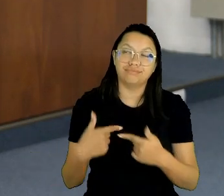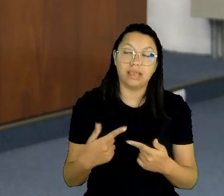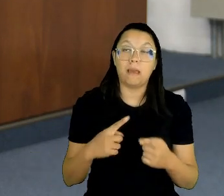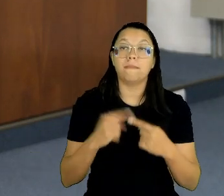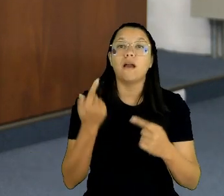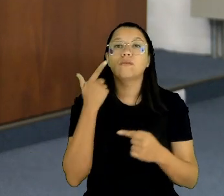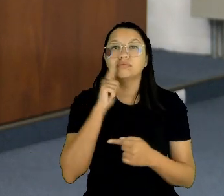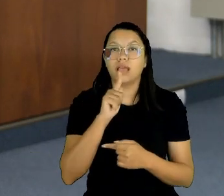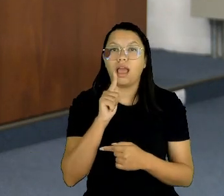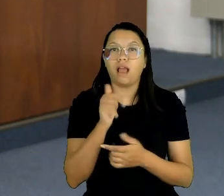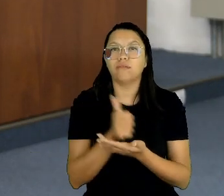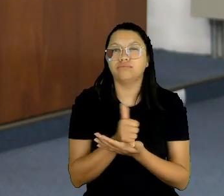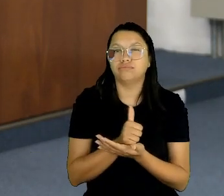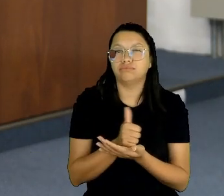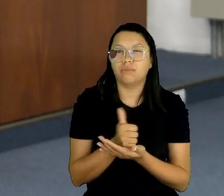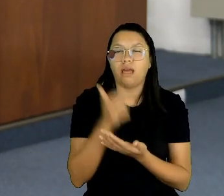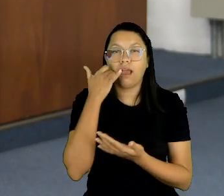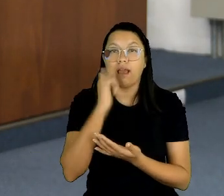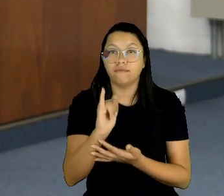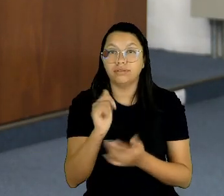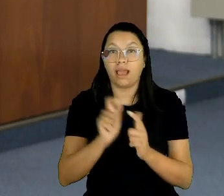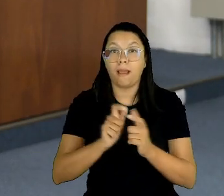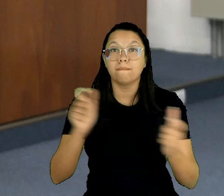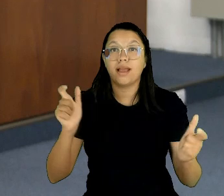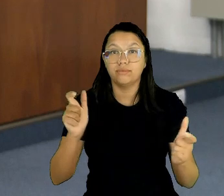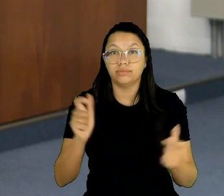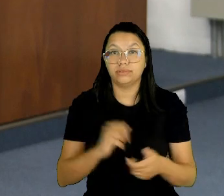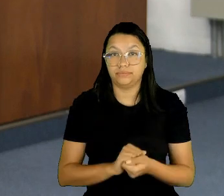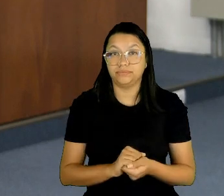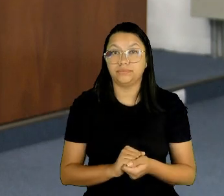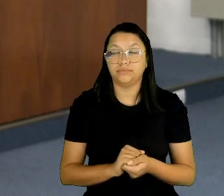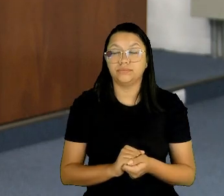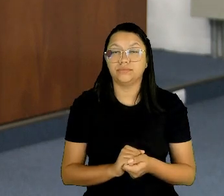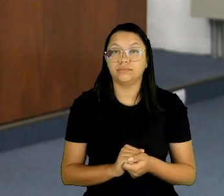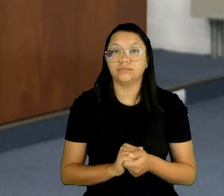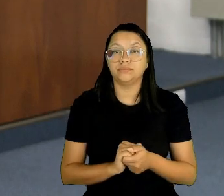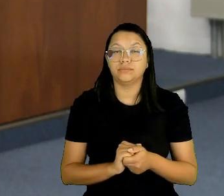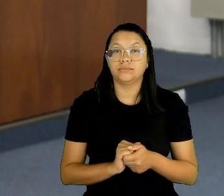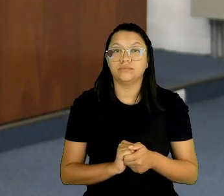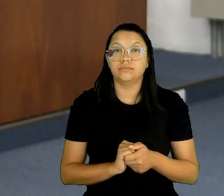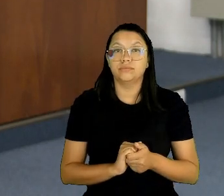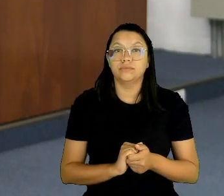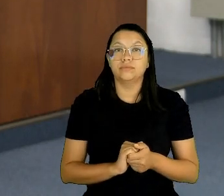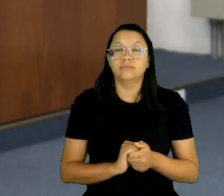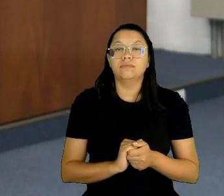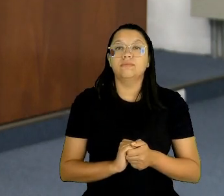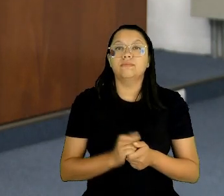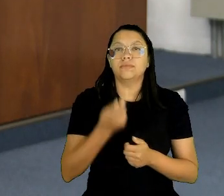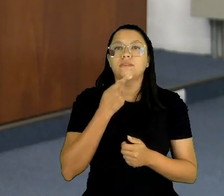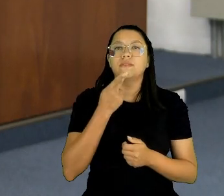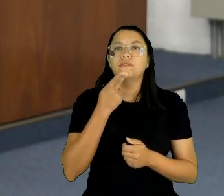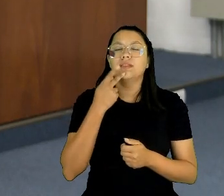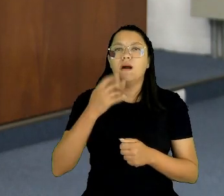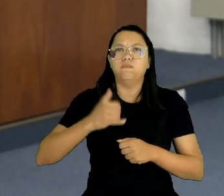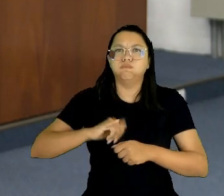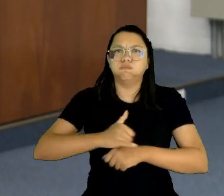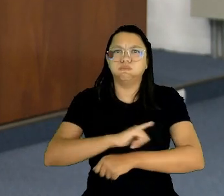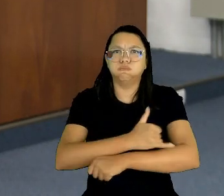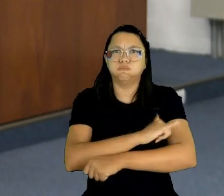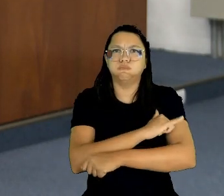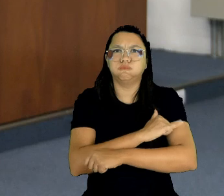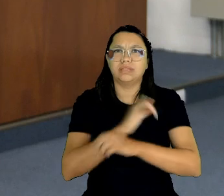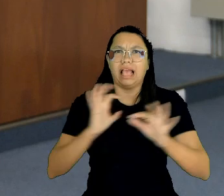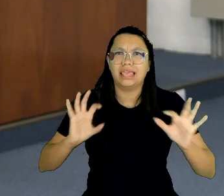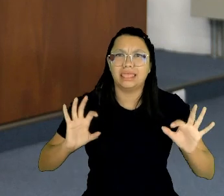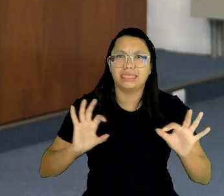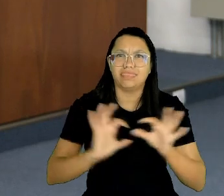mas a gente consegue prevenir e controlar grande parte dos casos com mudança de estilo de vida. E aí, como eu comentei que a